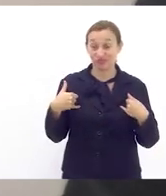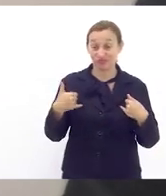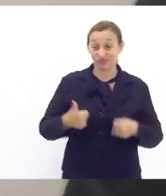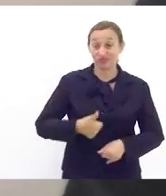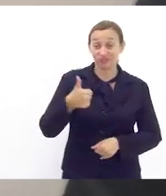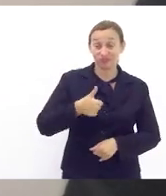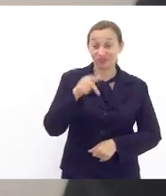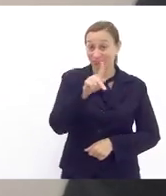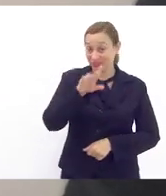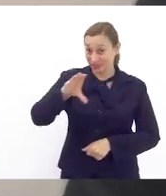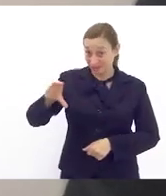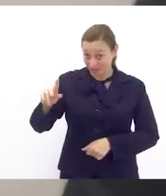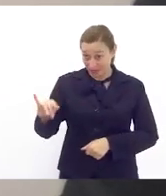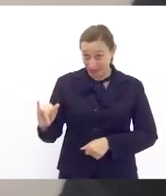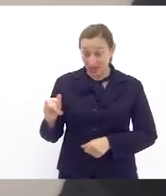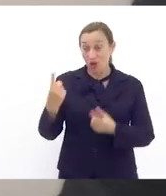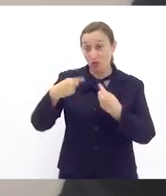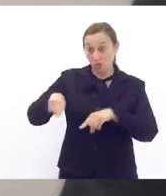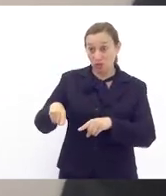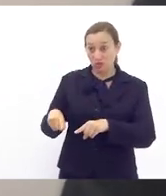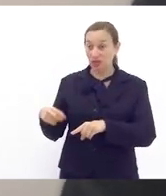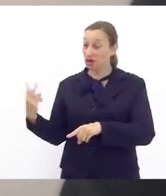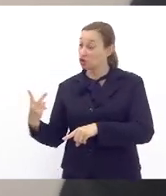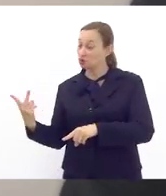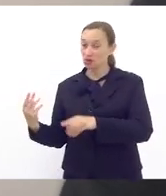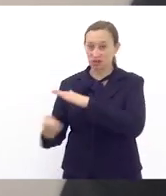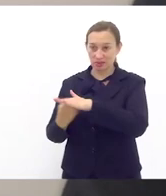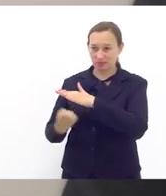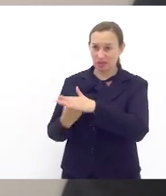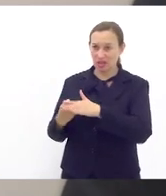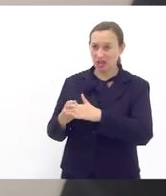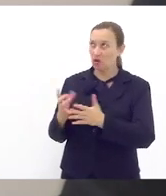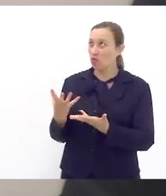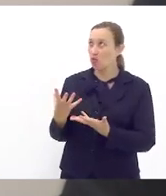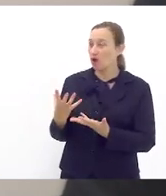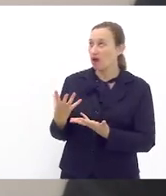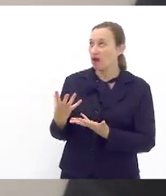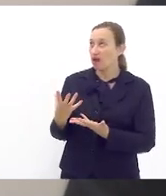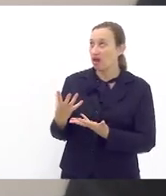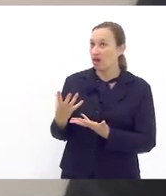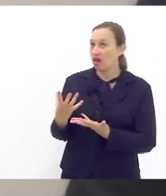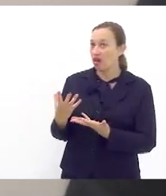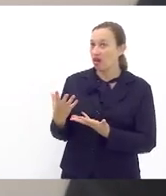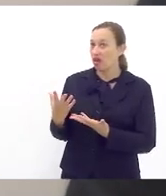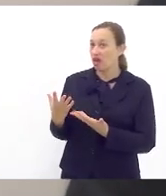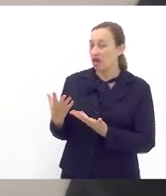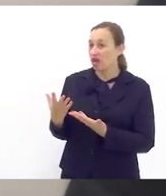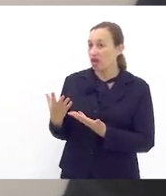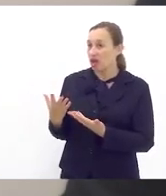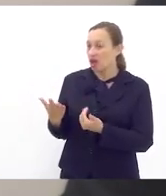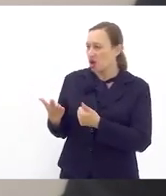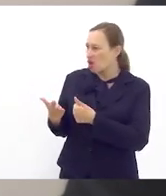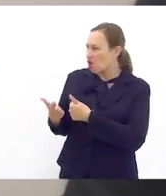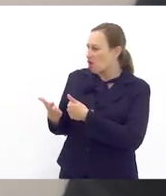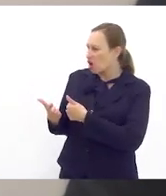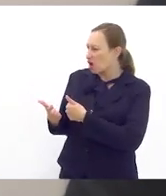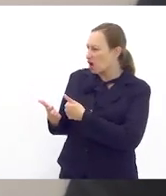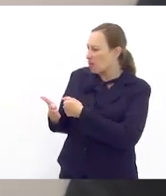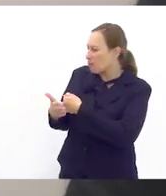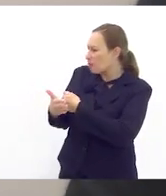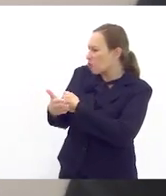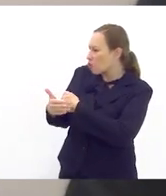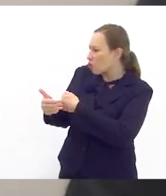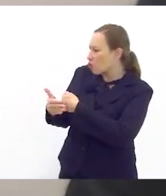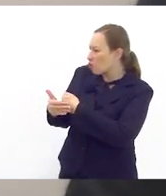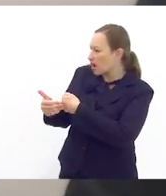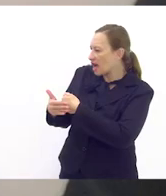primeira CPI contra Ênio e contral light não é nem a favor nem por elas não é contra então não tem como fazer